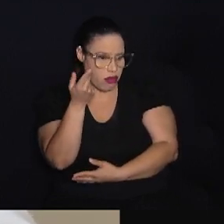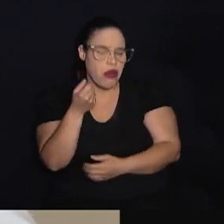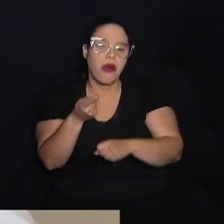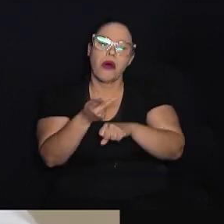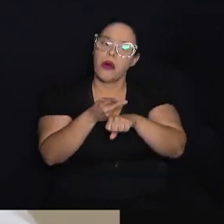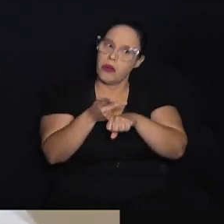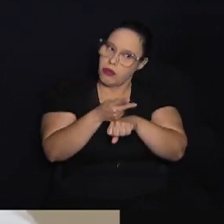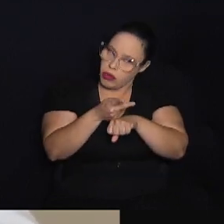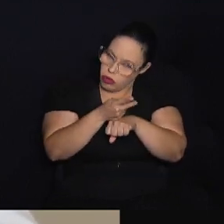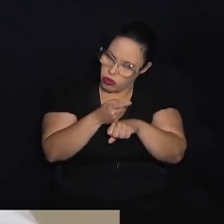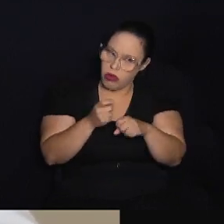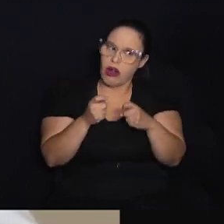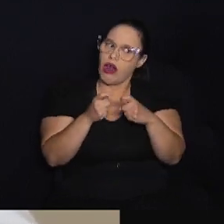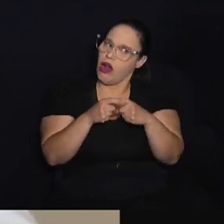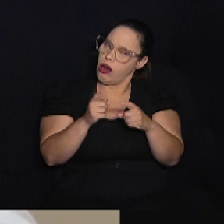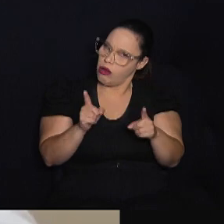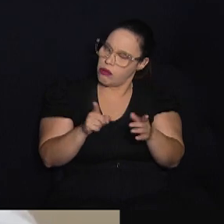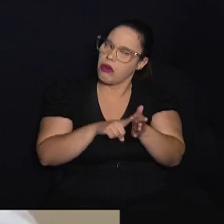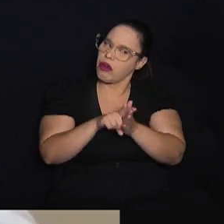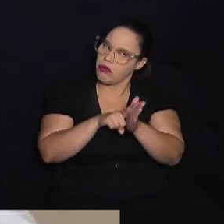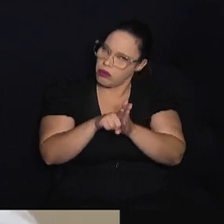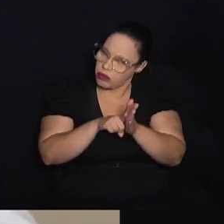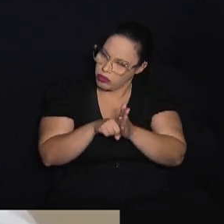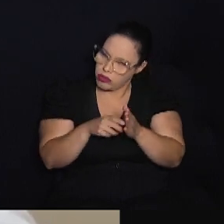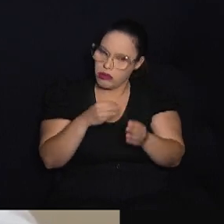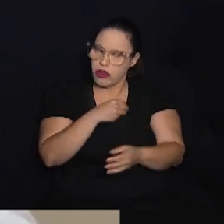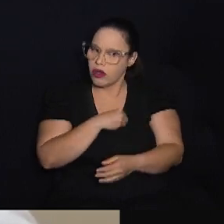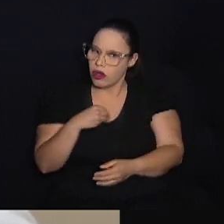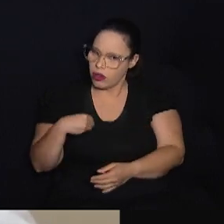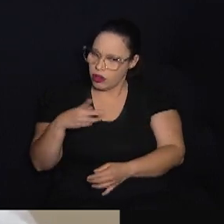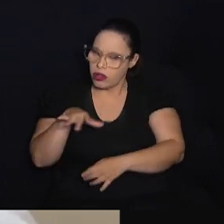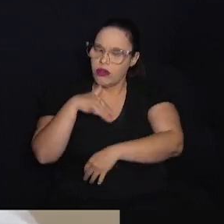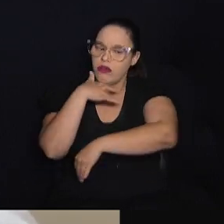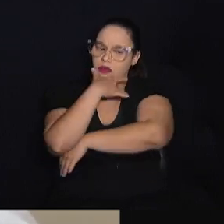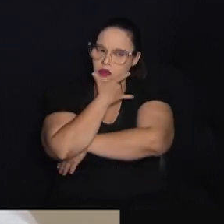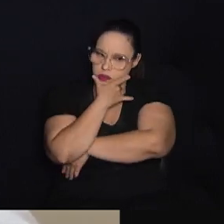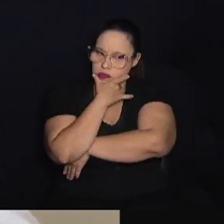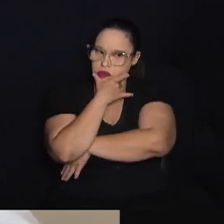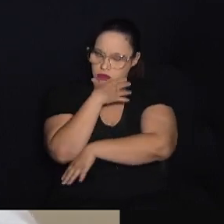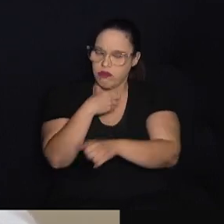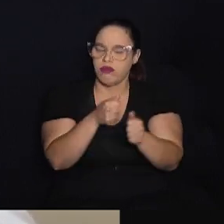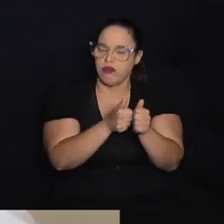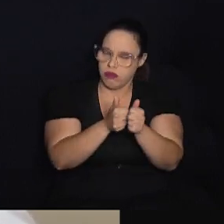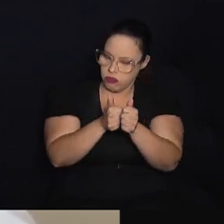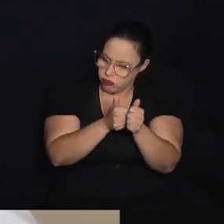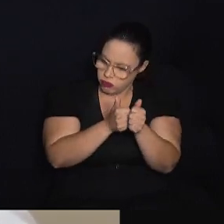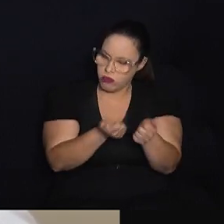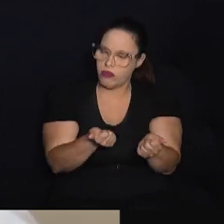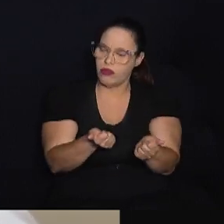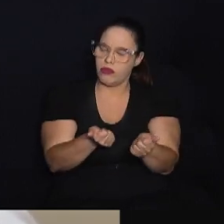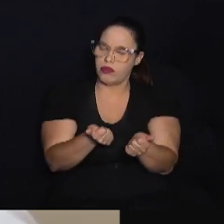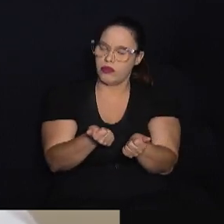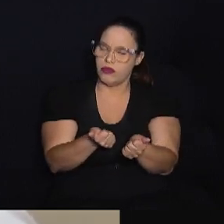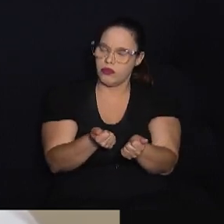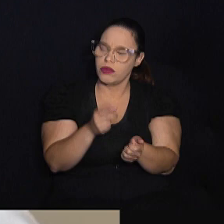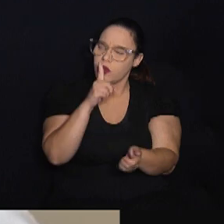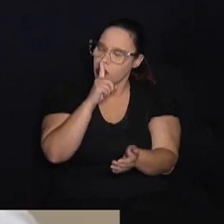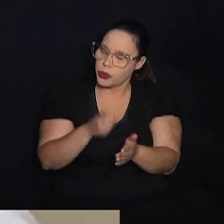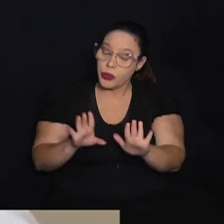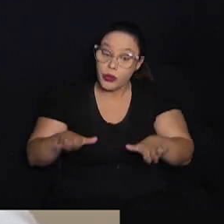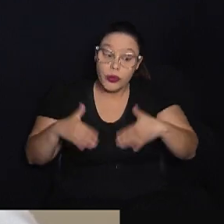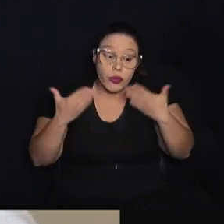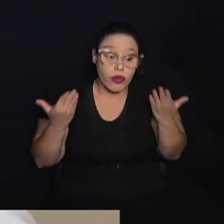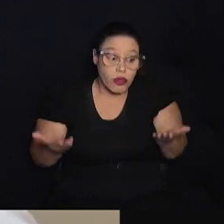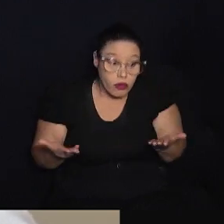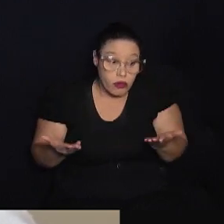um médico para ser investigado, fazer algum exame para investigar e ser acompanhado para tentar ter o diagnóstico do que está